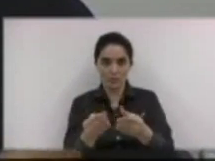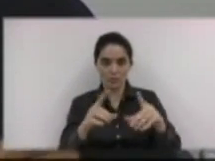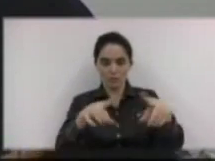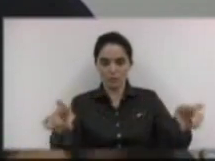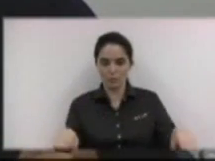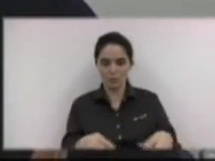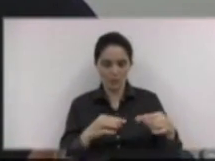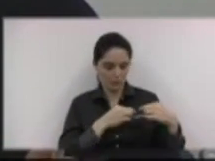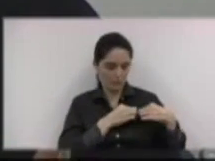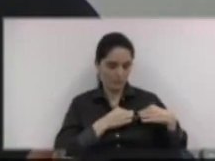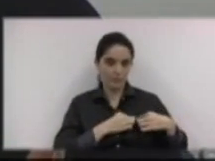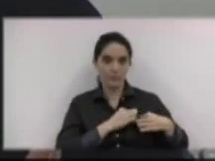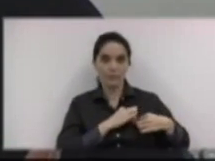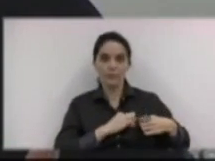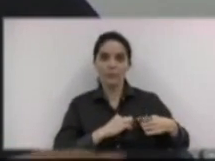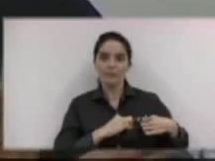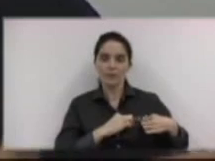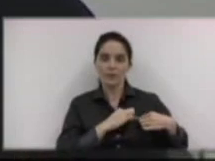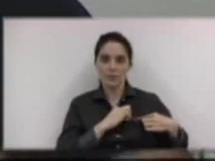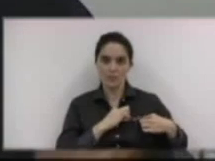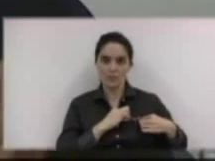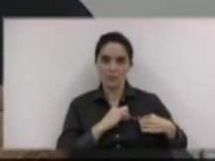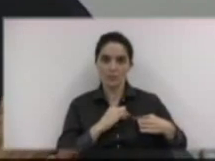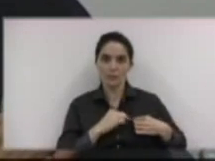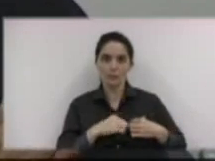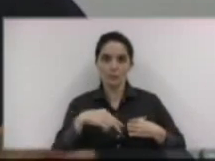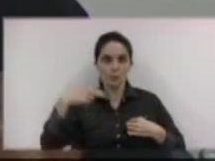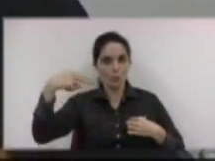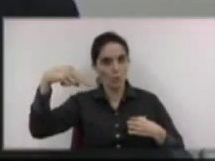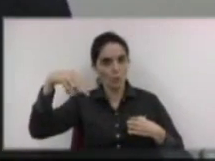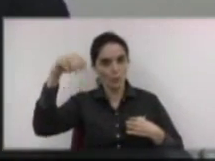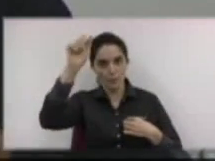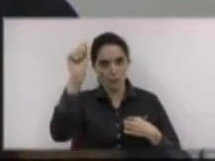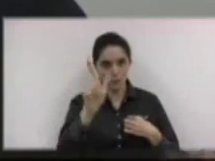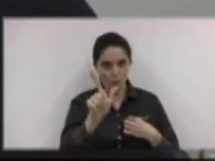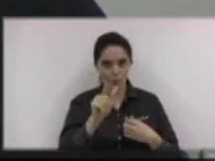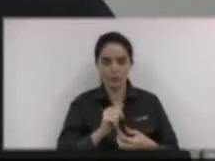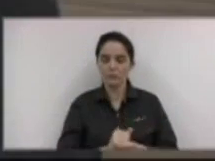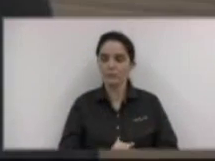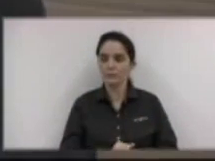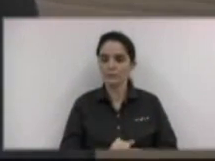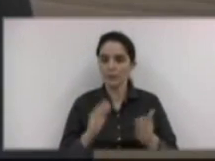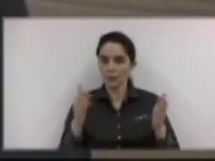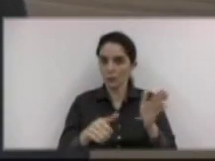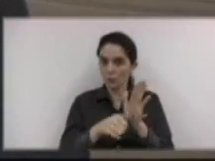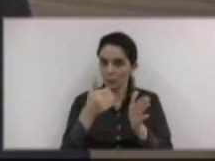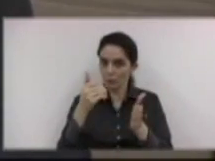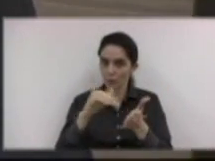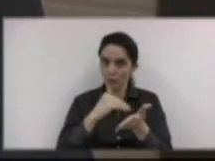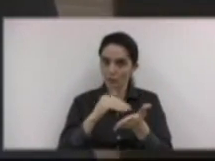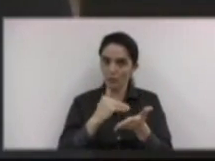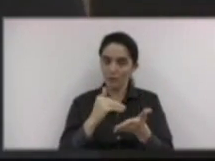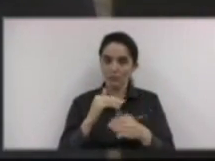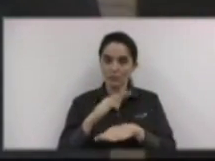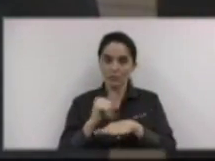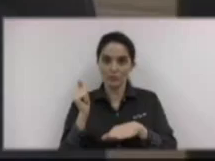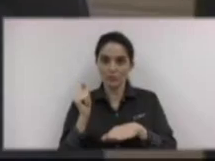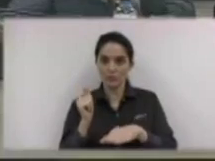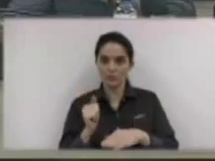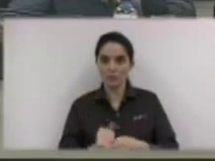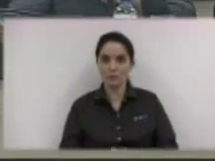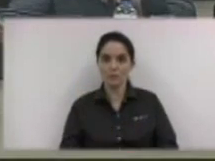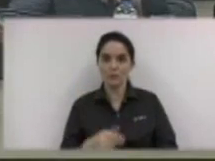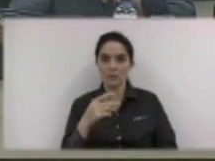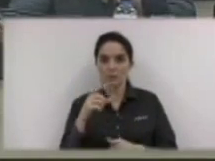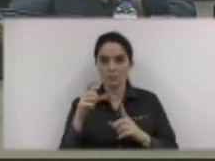um o lacinho do novembro azul. Agora, ao primeiro secretário para a chamada da palavra